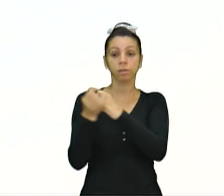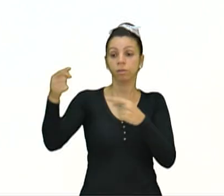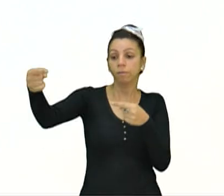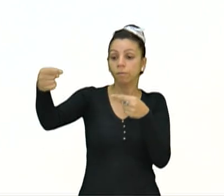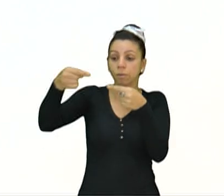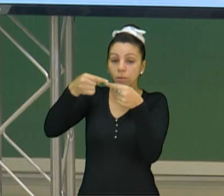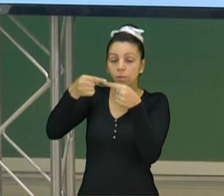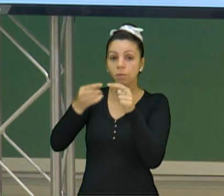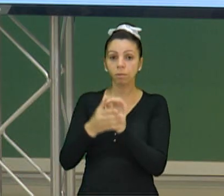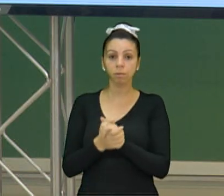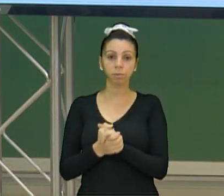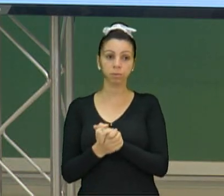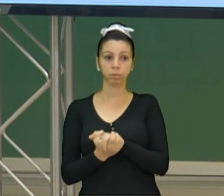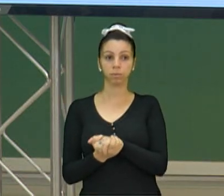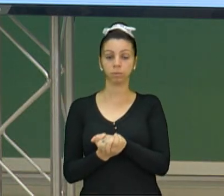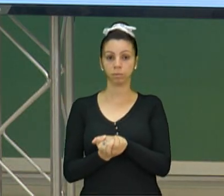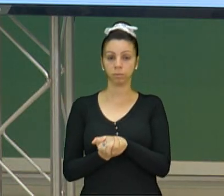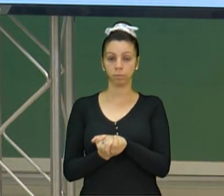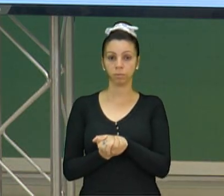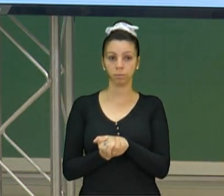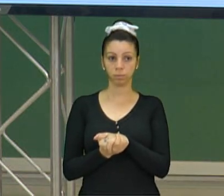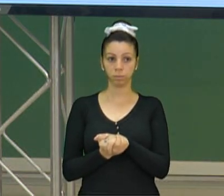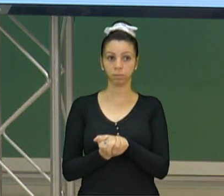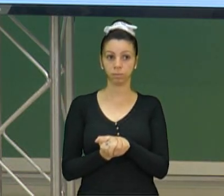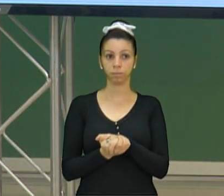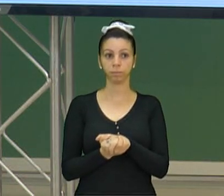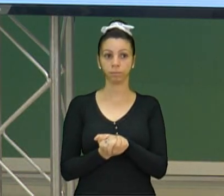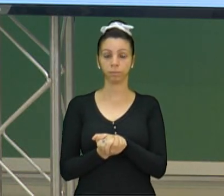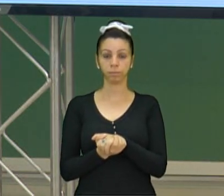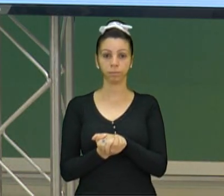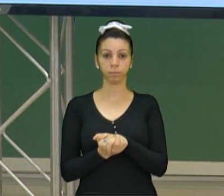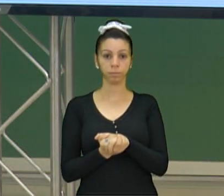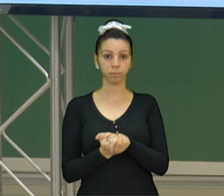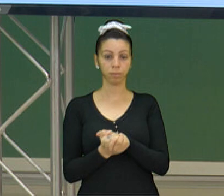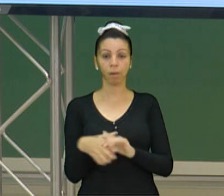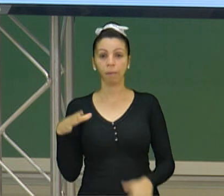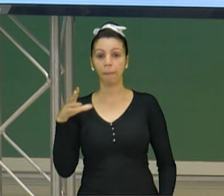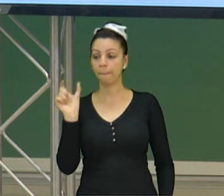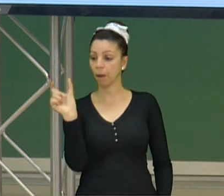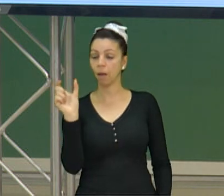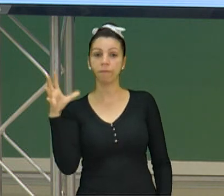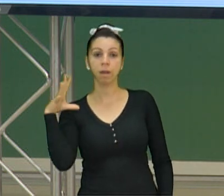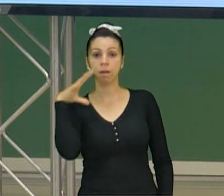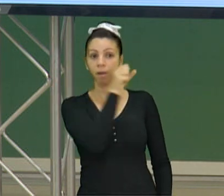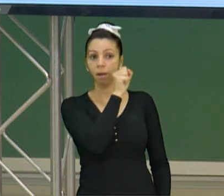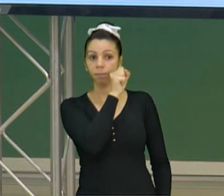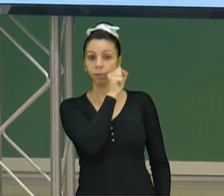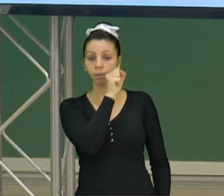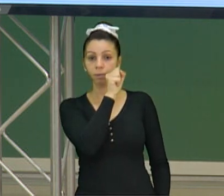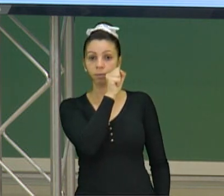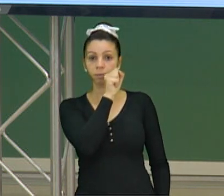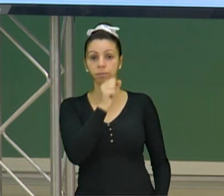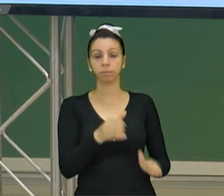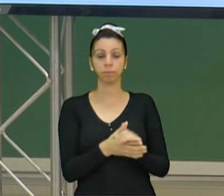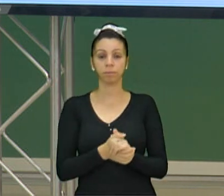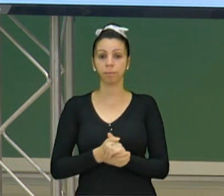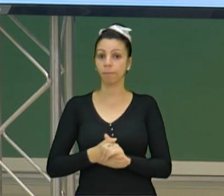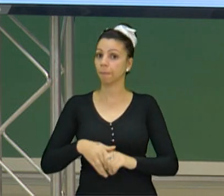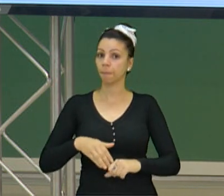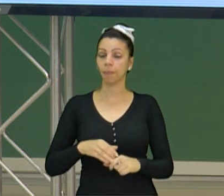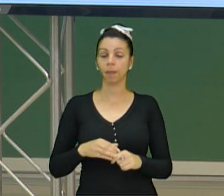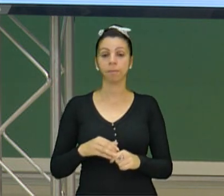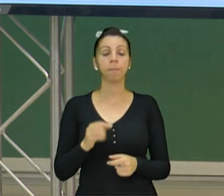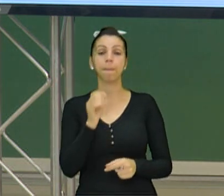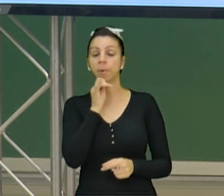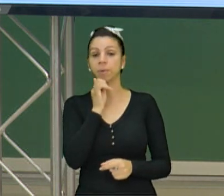curtos. Se a gente pega a palavra fast, que significa rápido, quando você quer falar mais